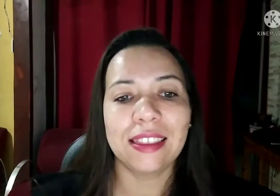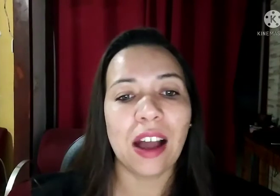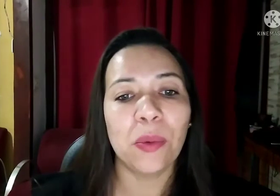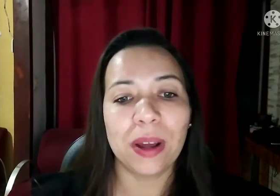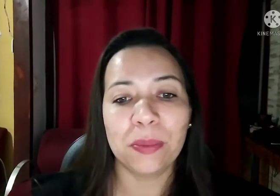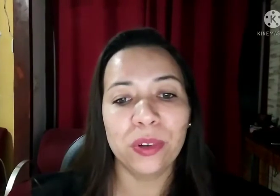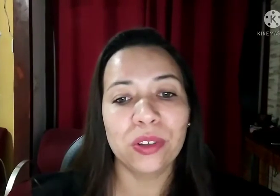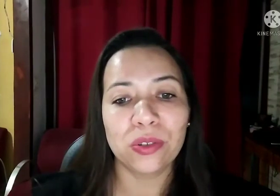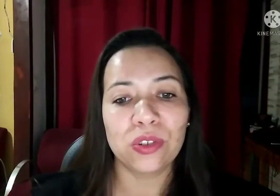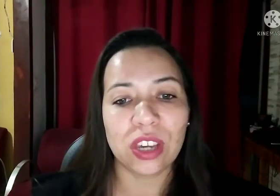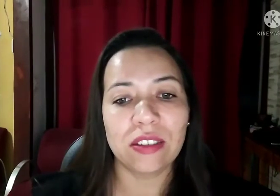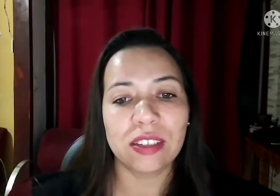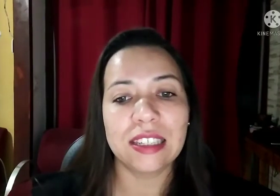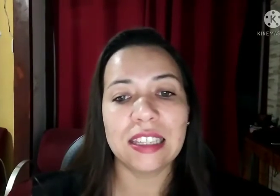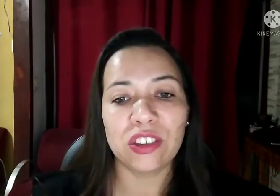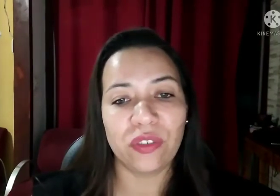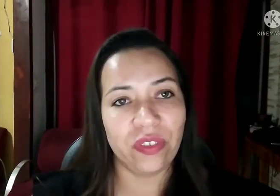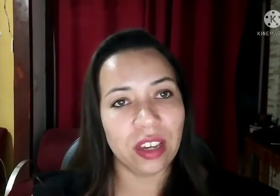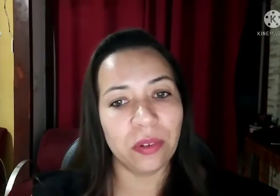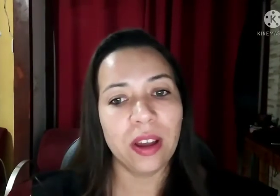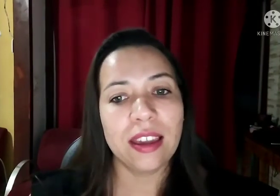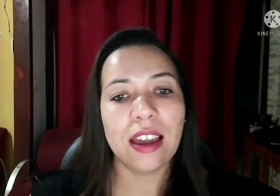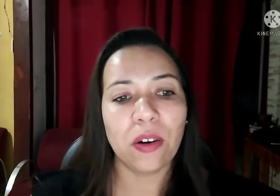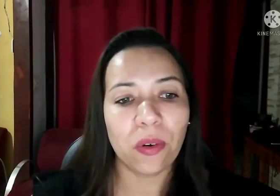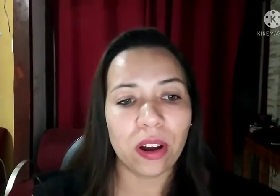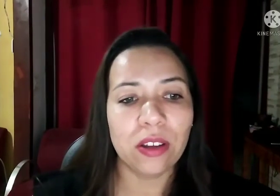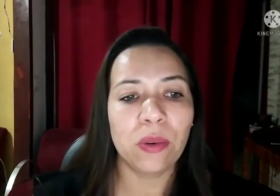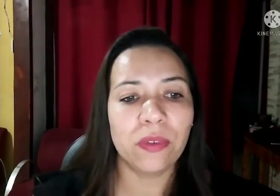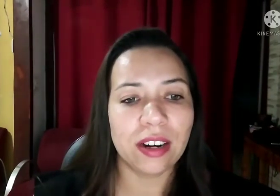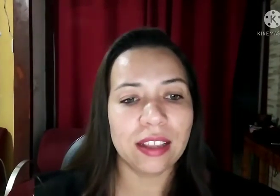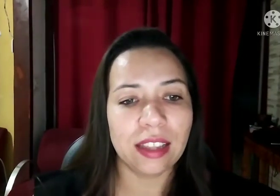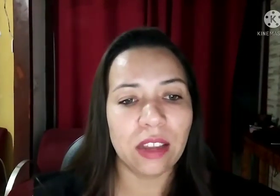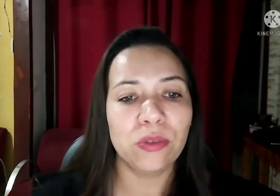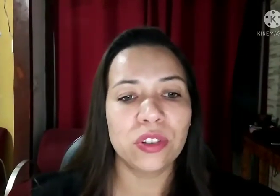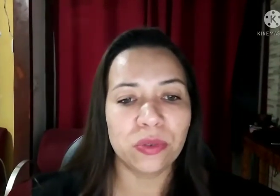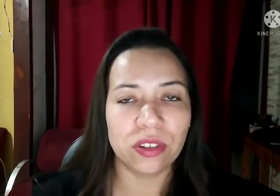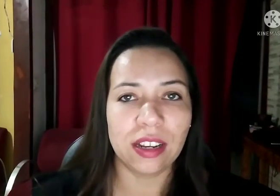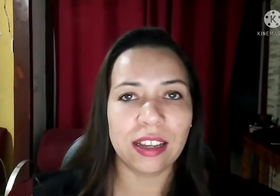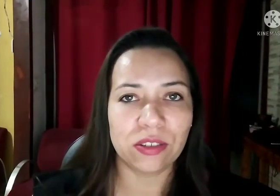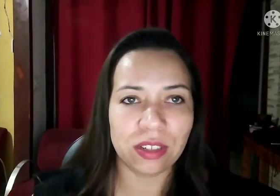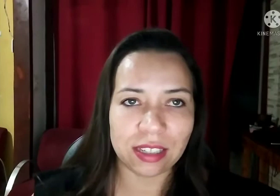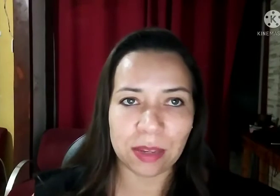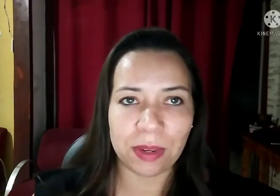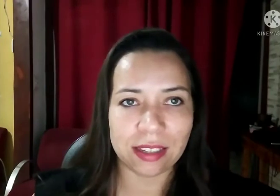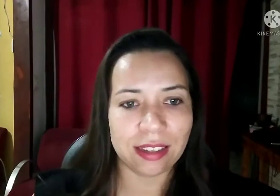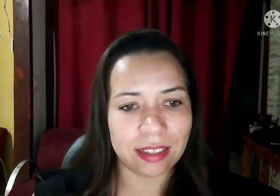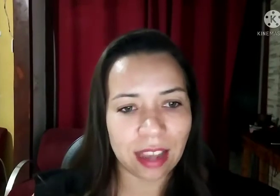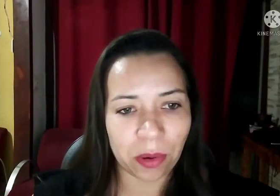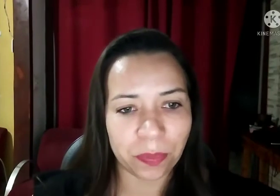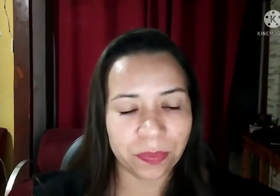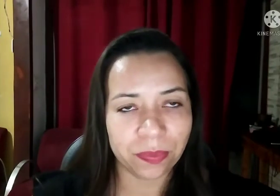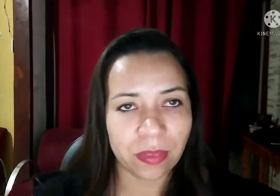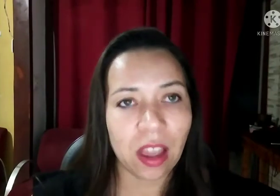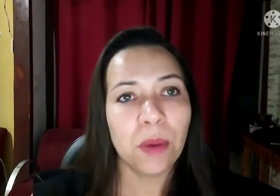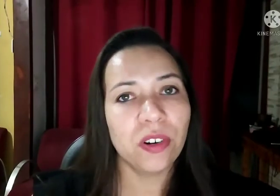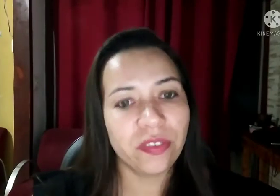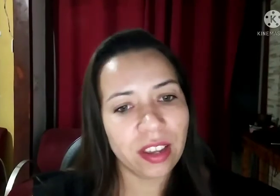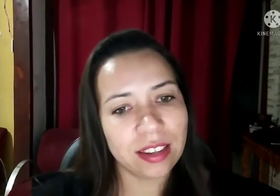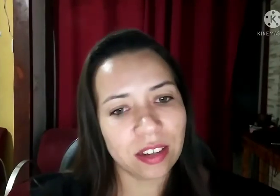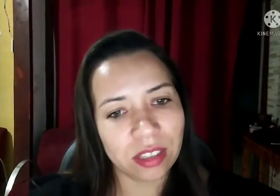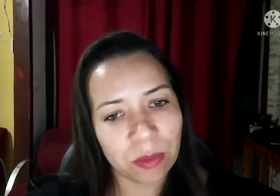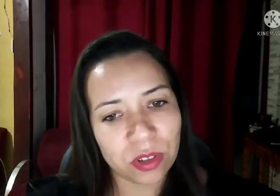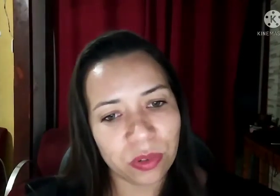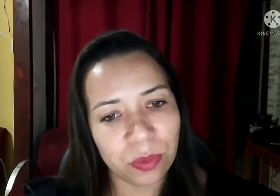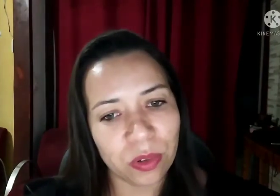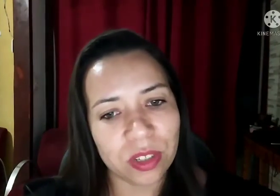sendo letal para muitos sujeitos que se identificam e acolhem como verdadeiro o discurso negacionista presidencial. Por